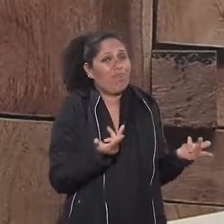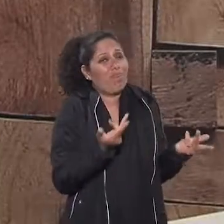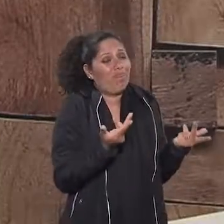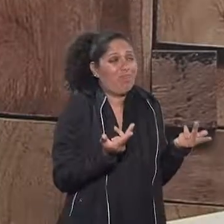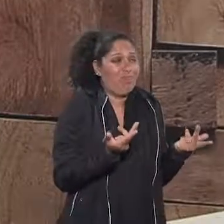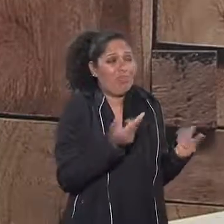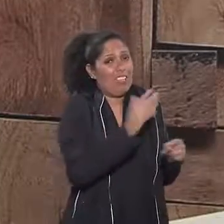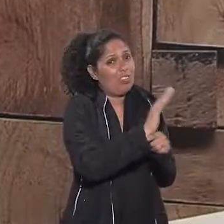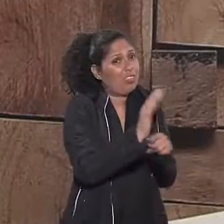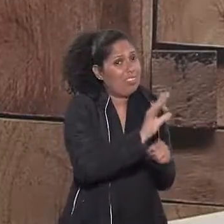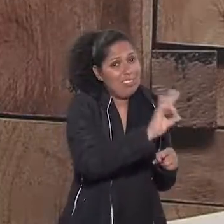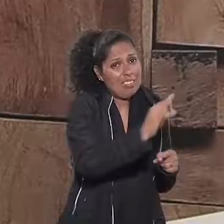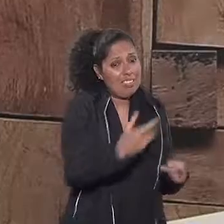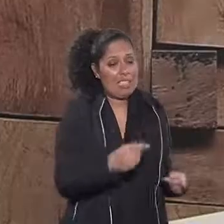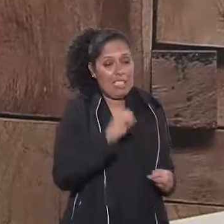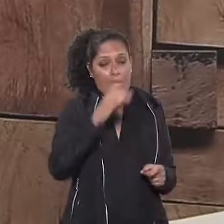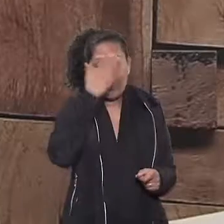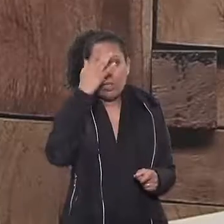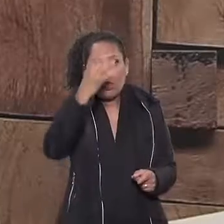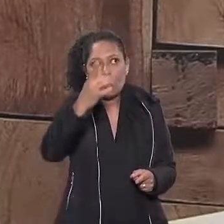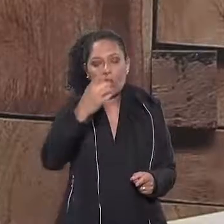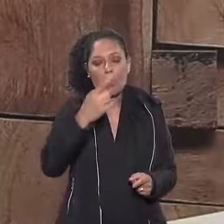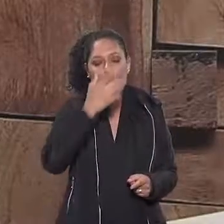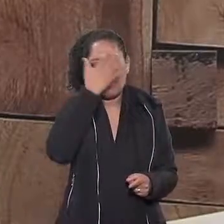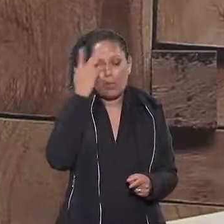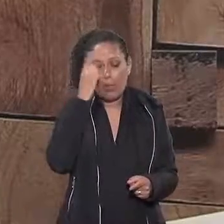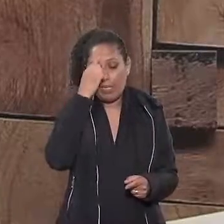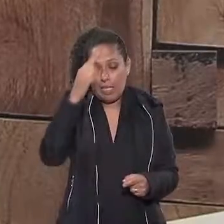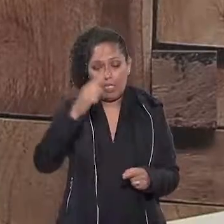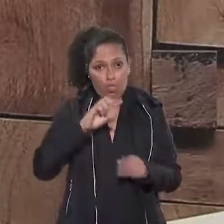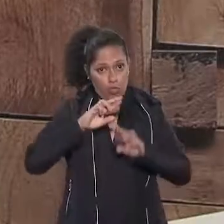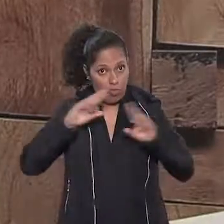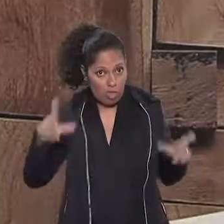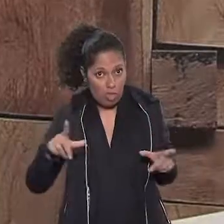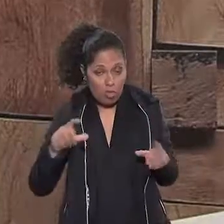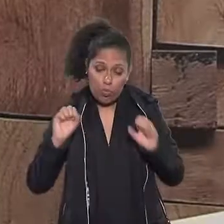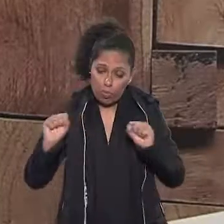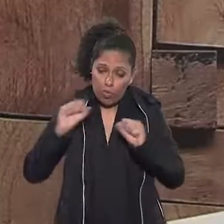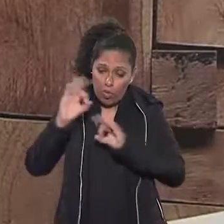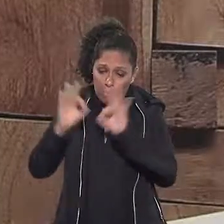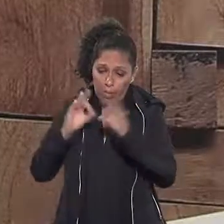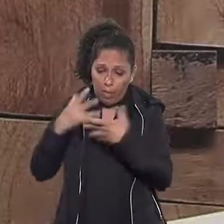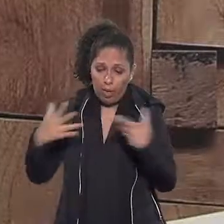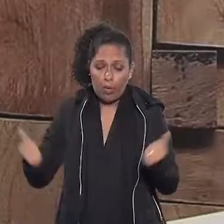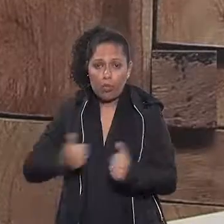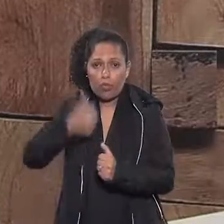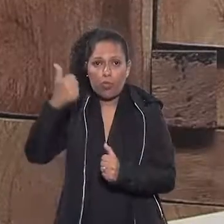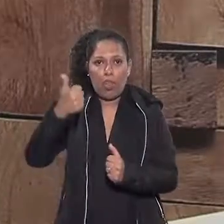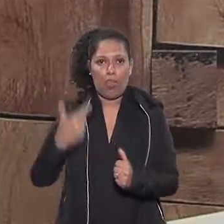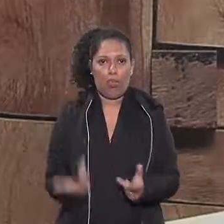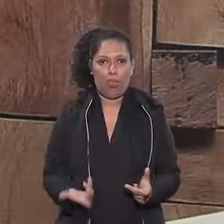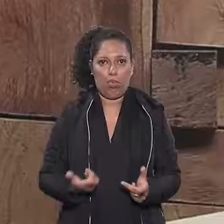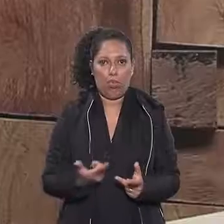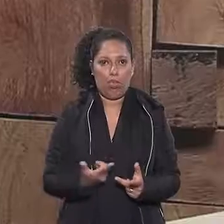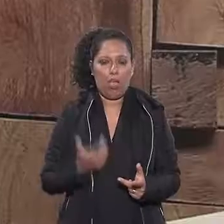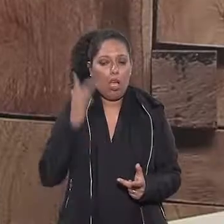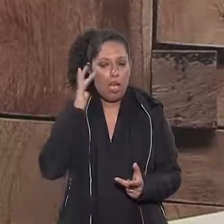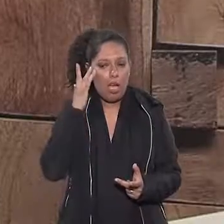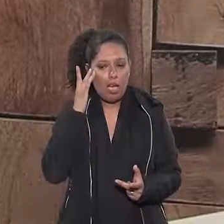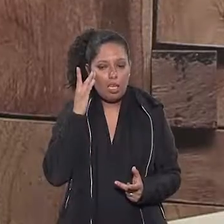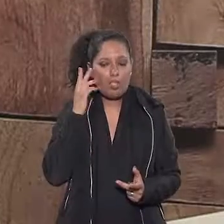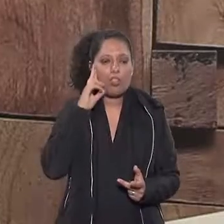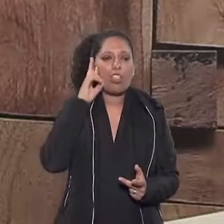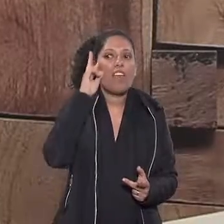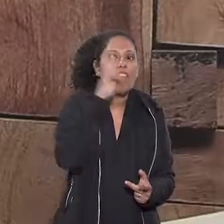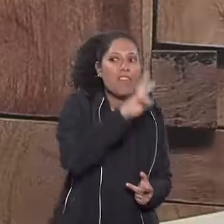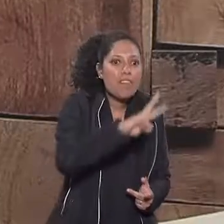pessoa valorizasse outras coisas, poderia estar comendo melhor. Então, acho que o primeiro passo é muito pensar por aí também, olhar